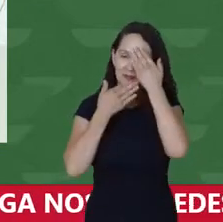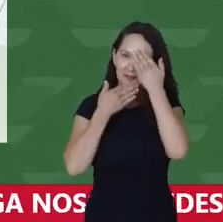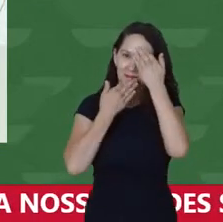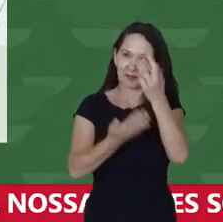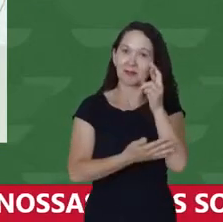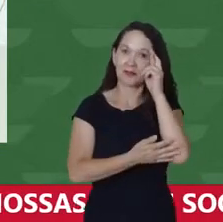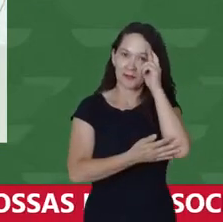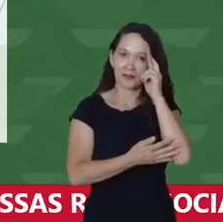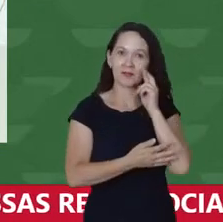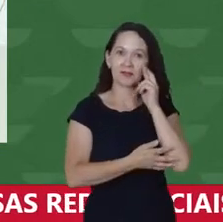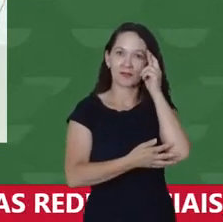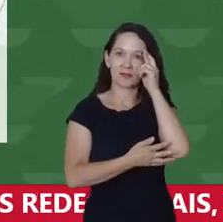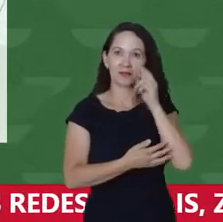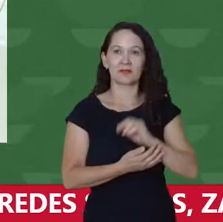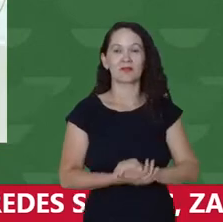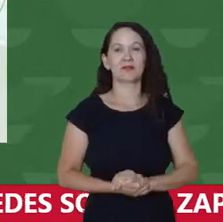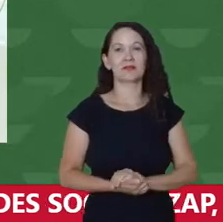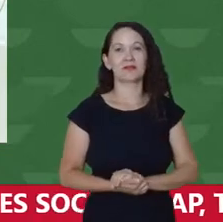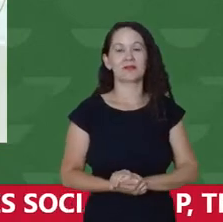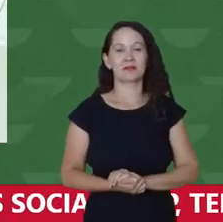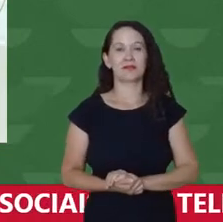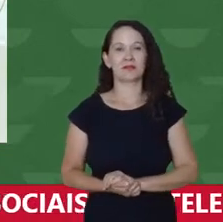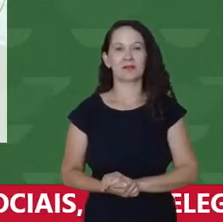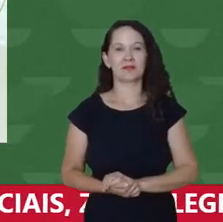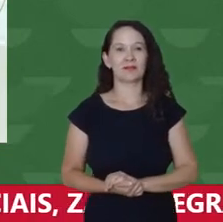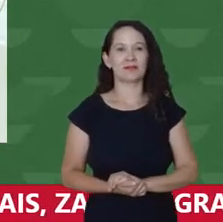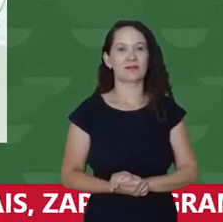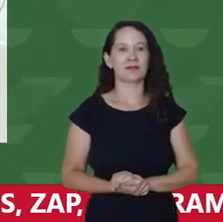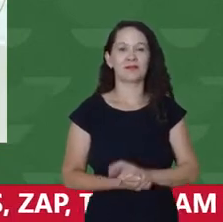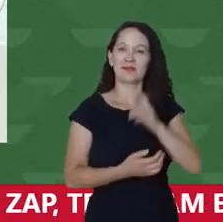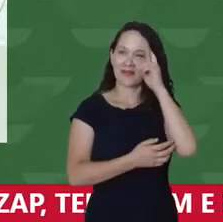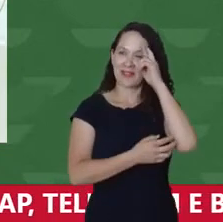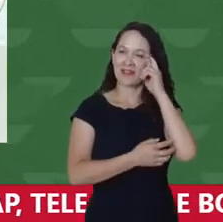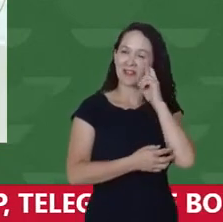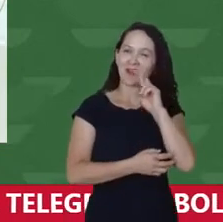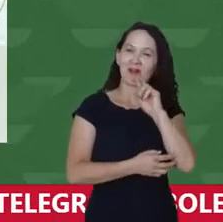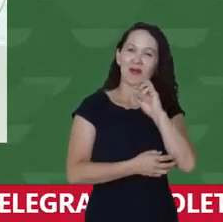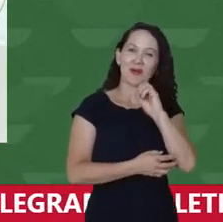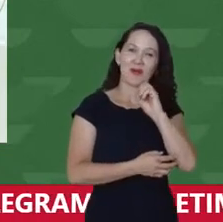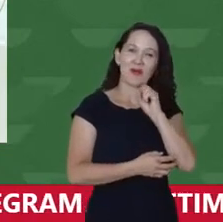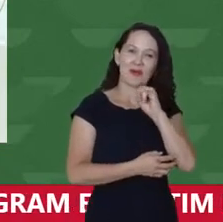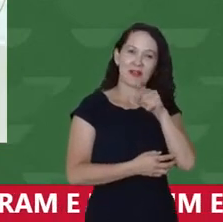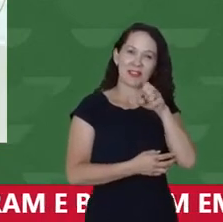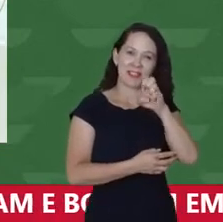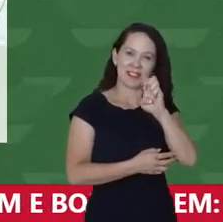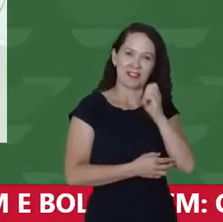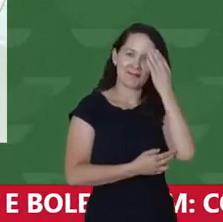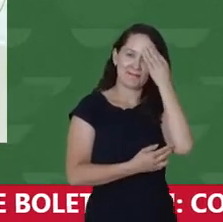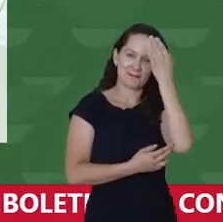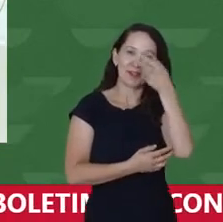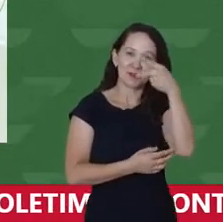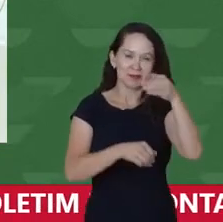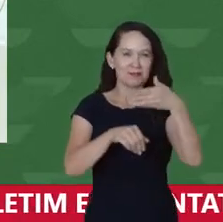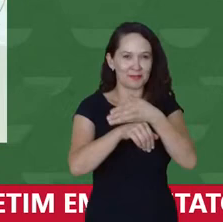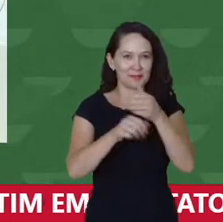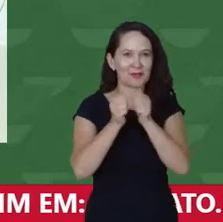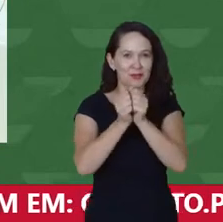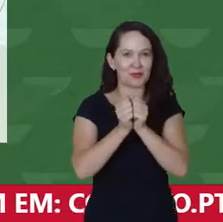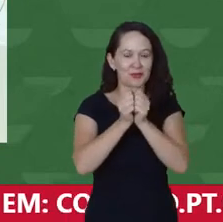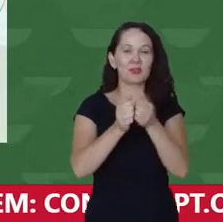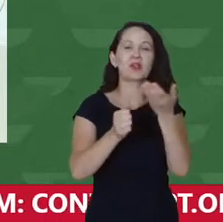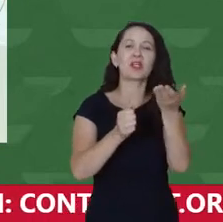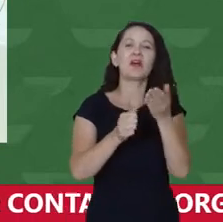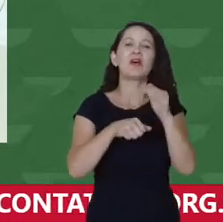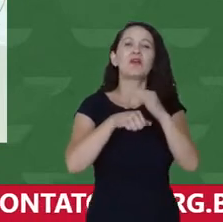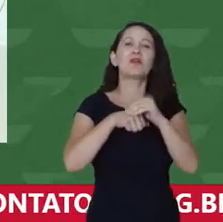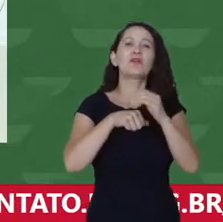Obrigado, Rosilene Correia. Rosilene Correia, obrigado pela sua participação conosco aqui. E eu quero